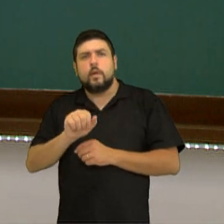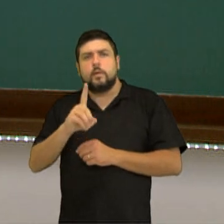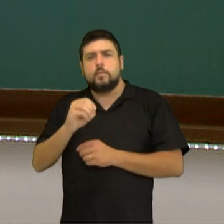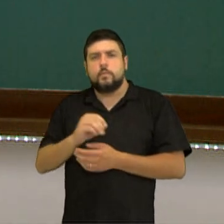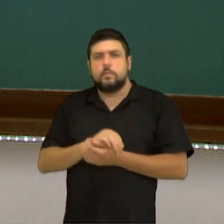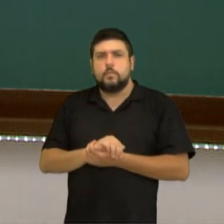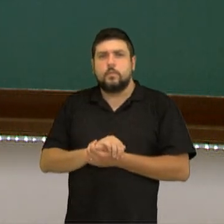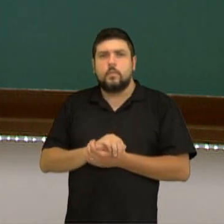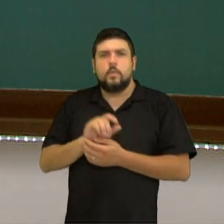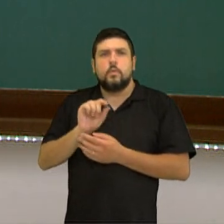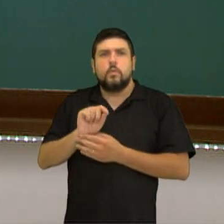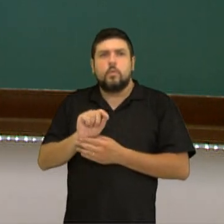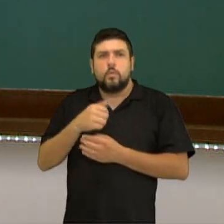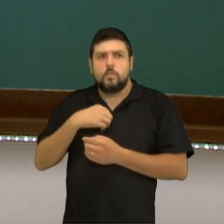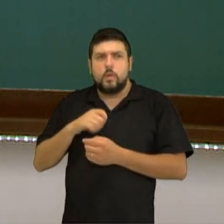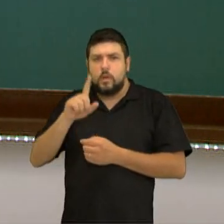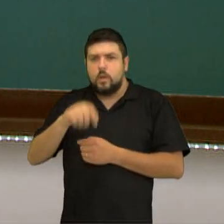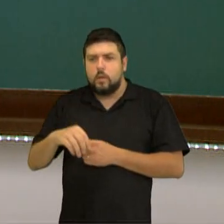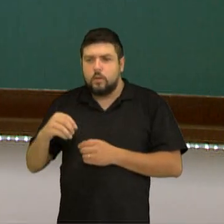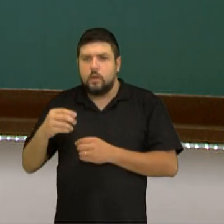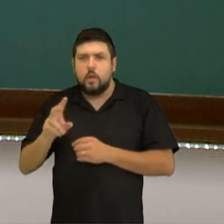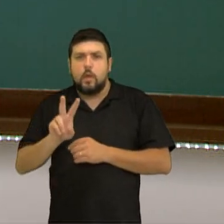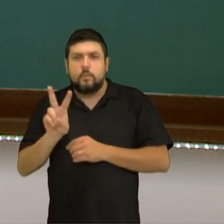e essa velocidade ela está